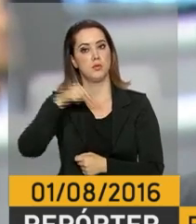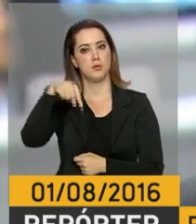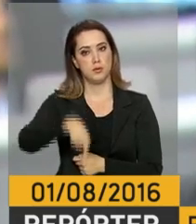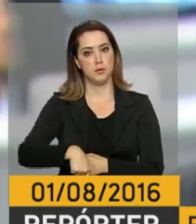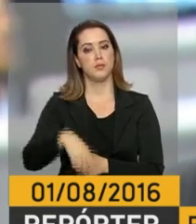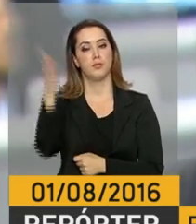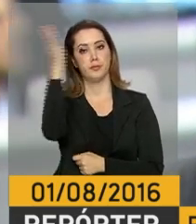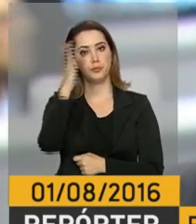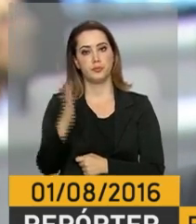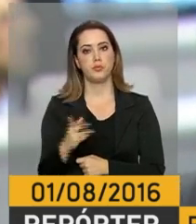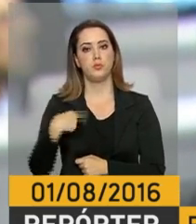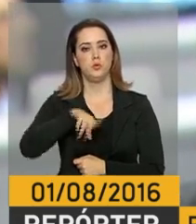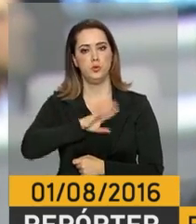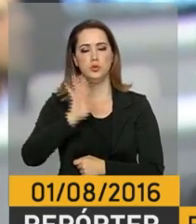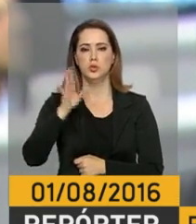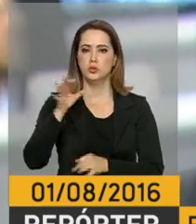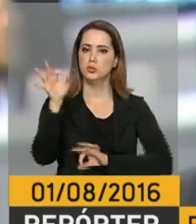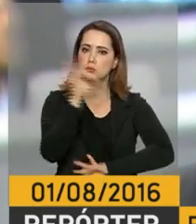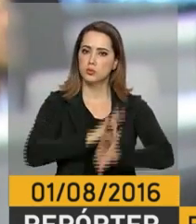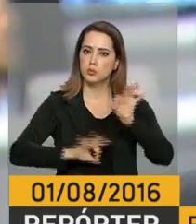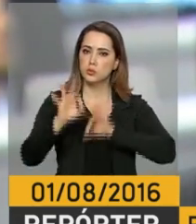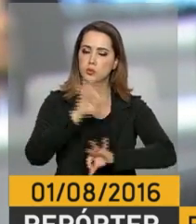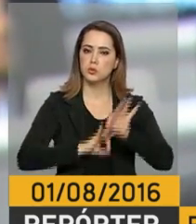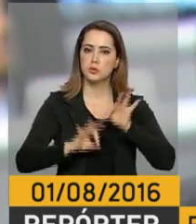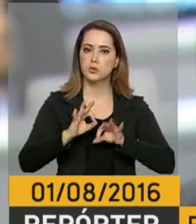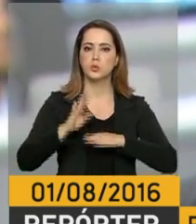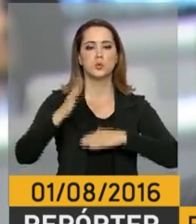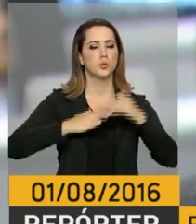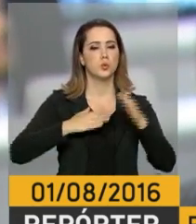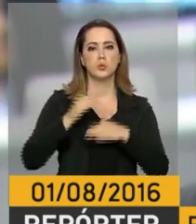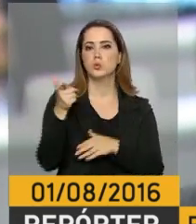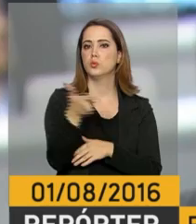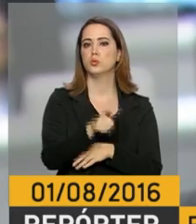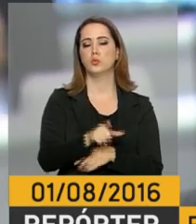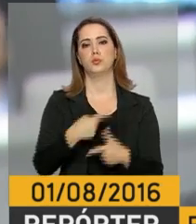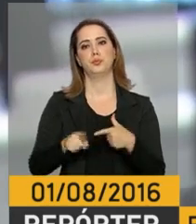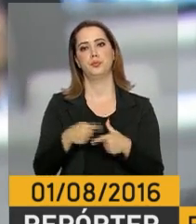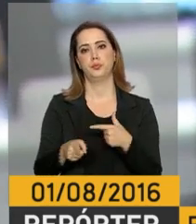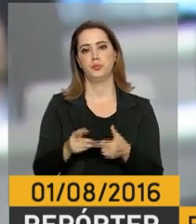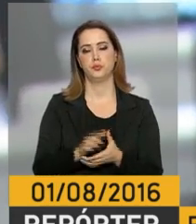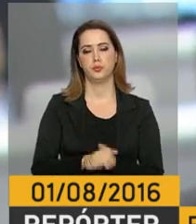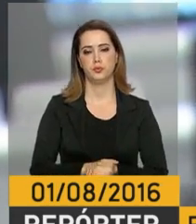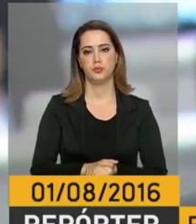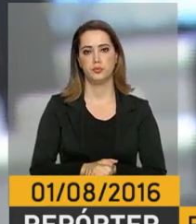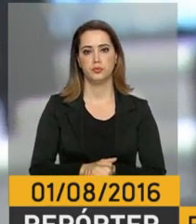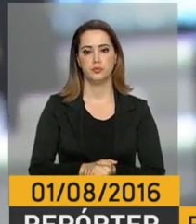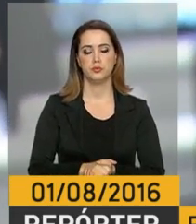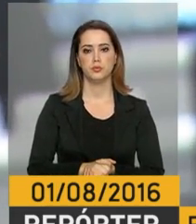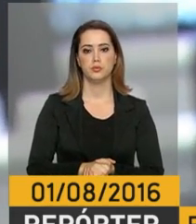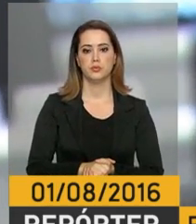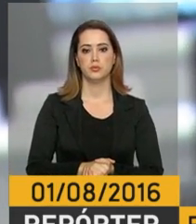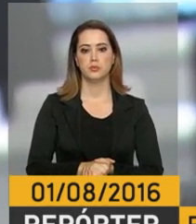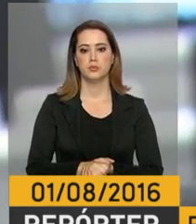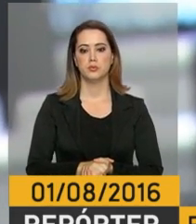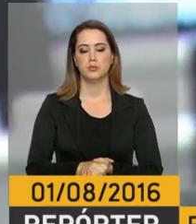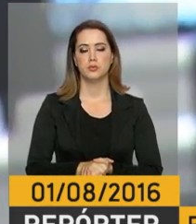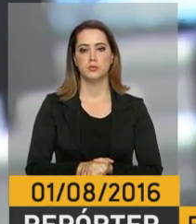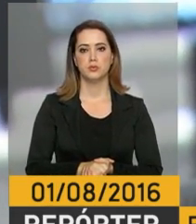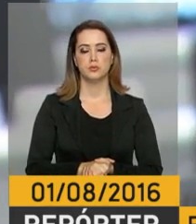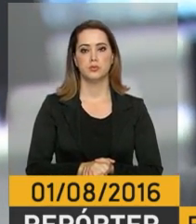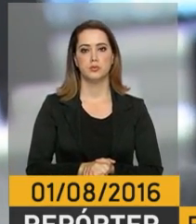nós estamos preparados para qualquer eventualidade. Ministro, o sistema da digital começou a ser utilizado a partir de